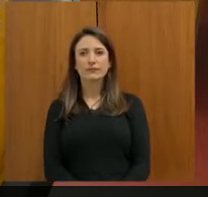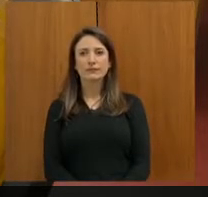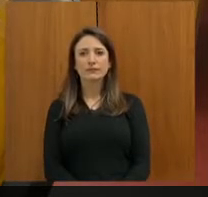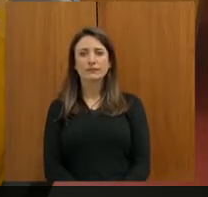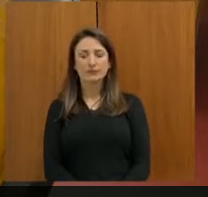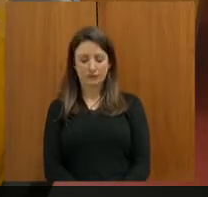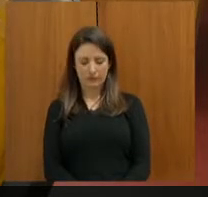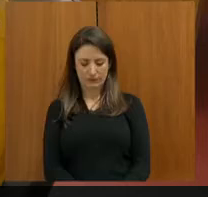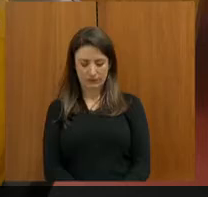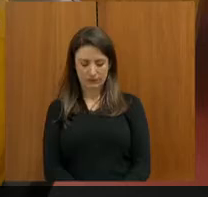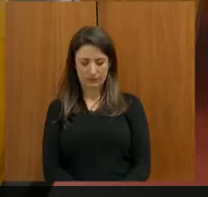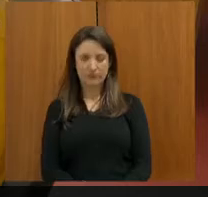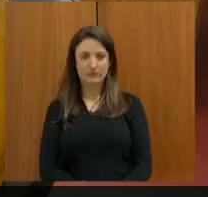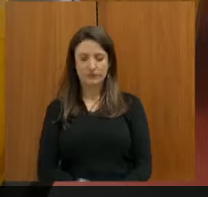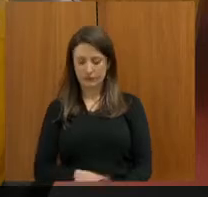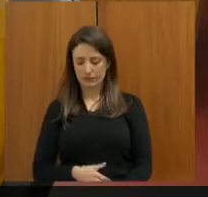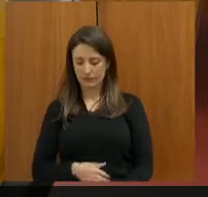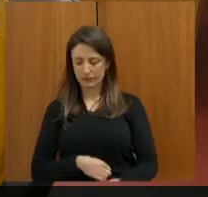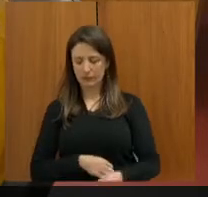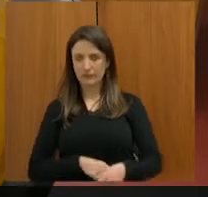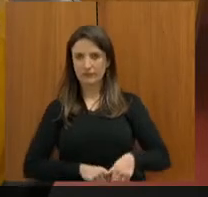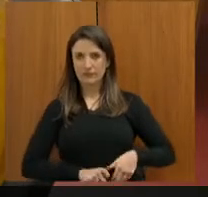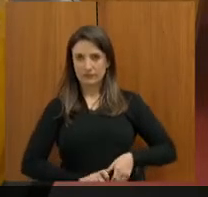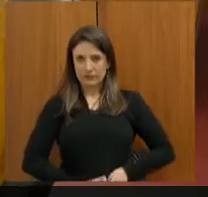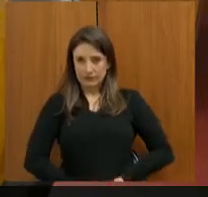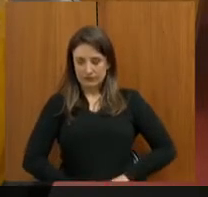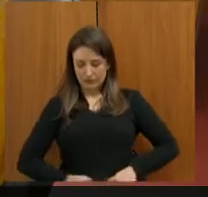E aí E aí